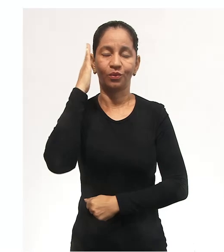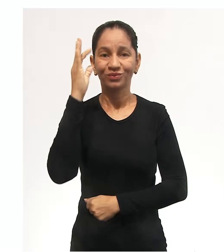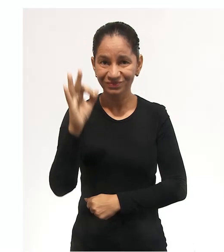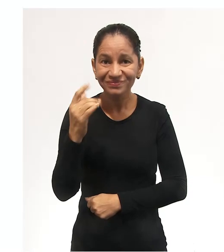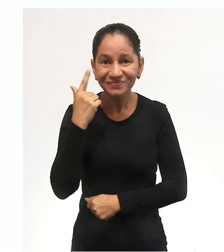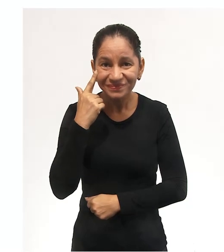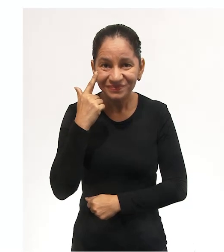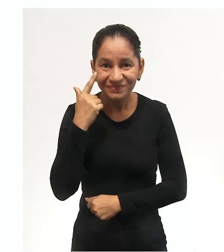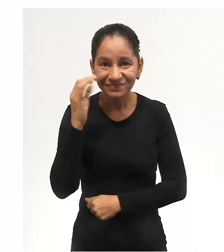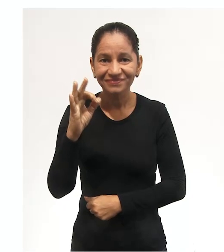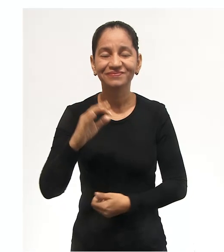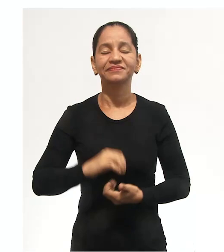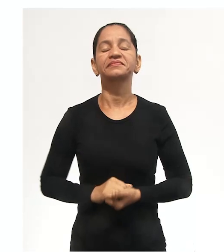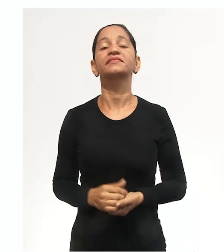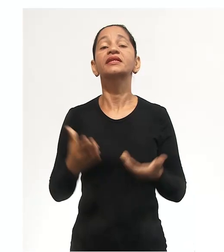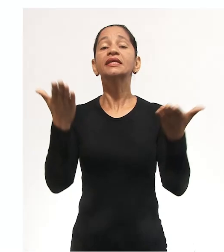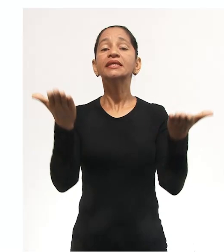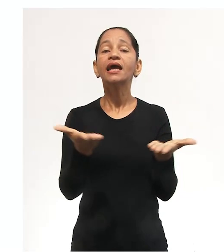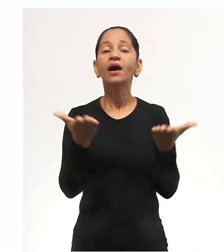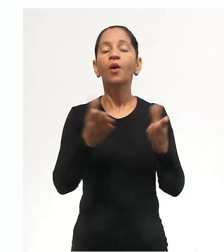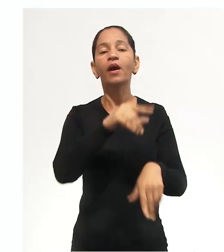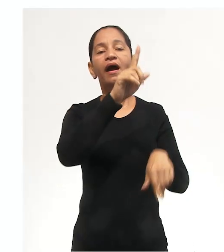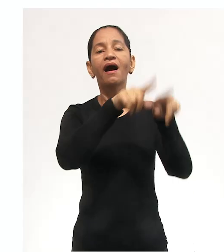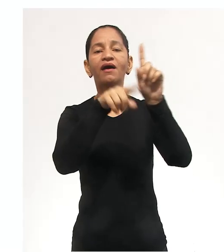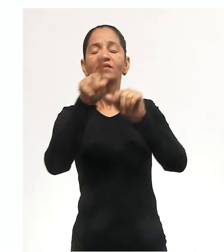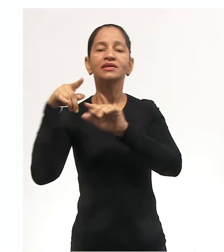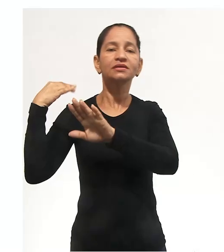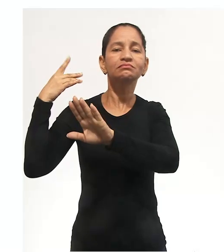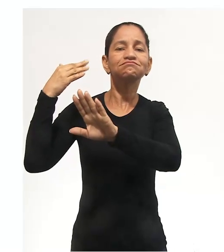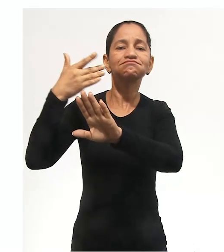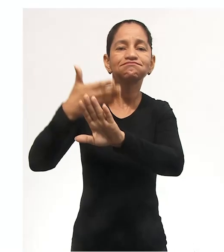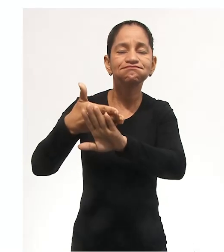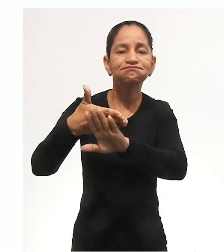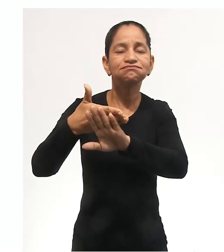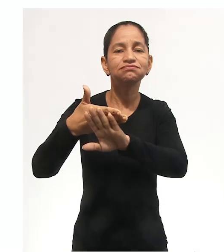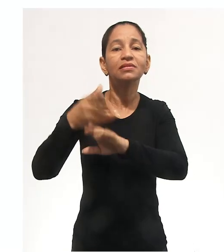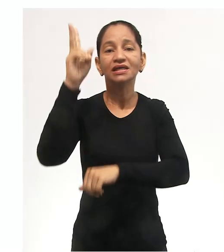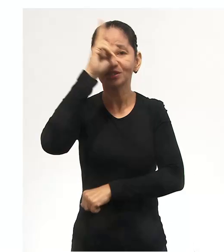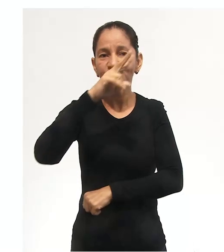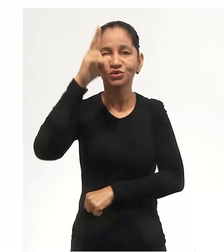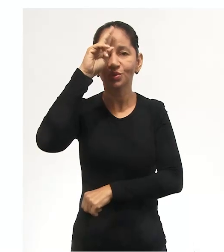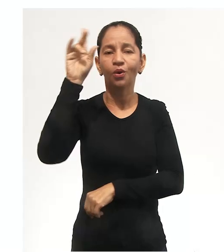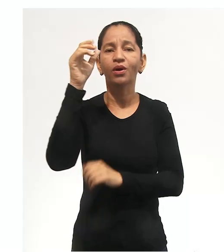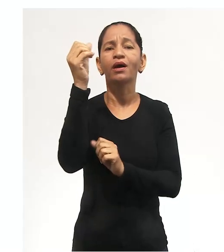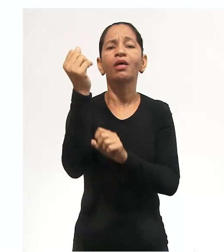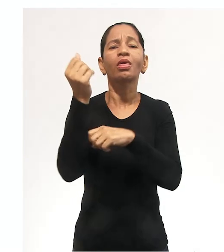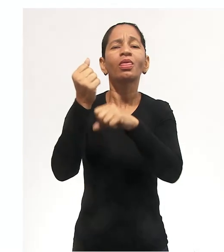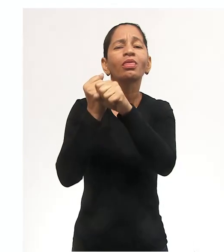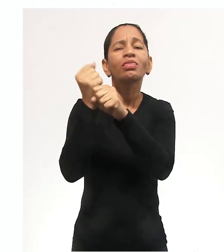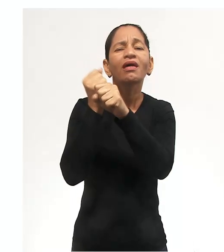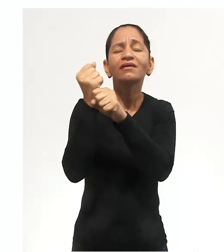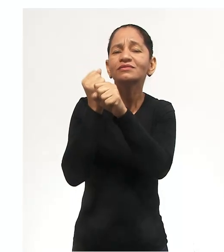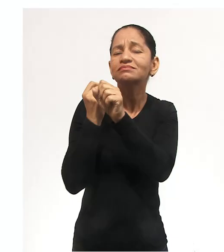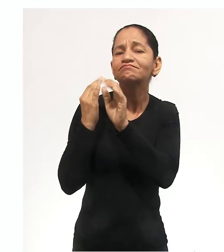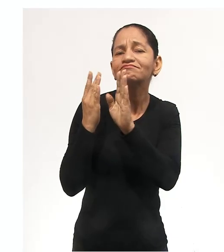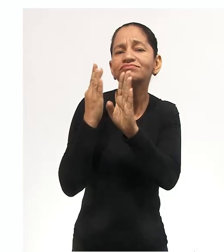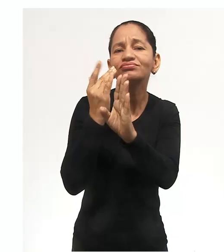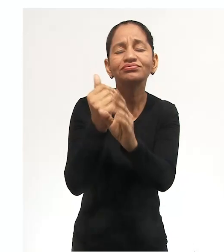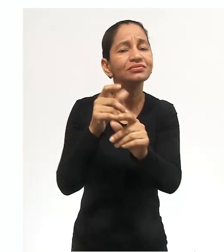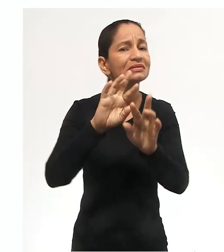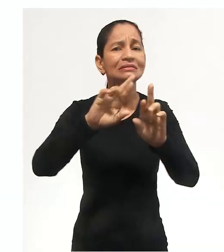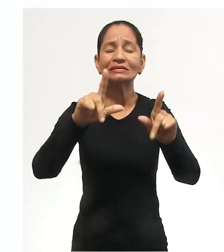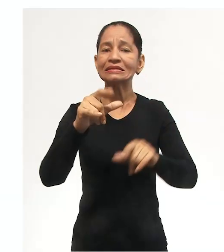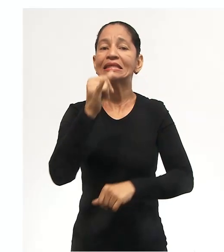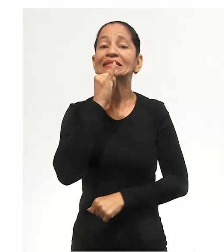continuidade. E a variação histórica, que é a mudança da língua ao longo do tempo, como o